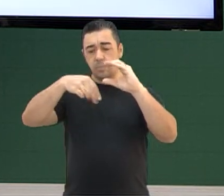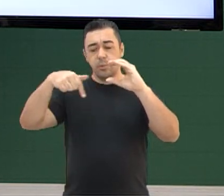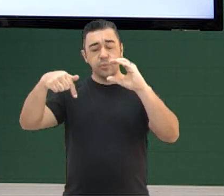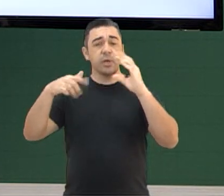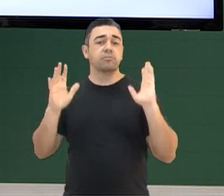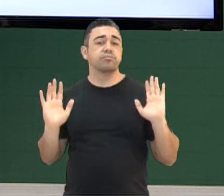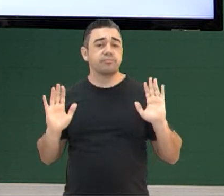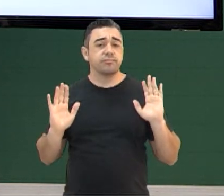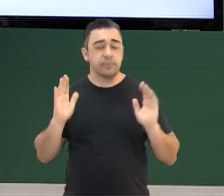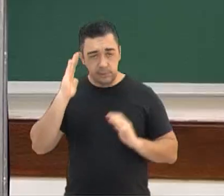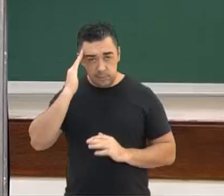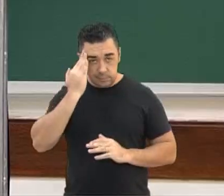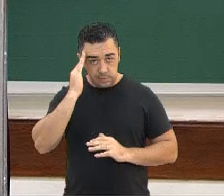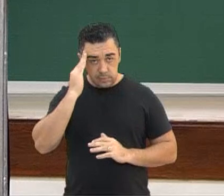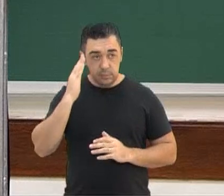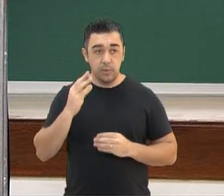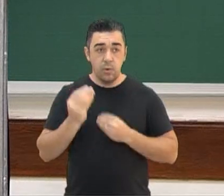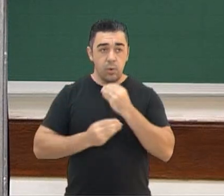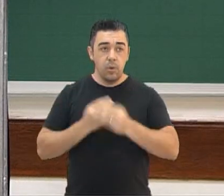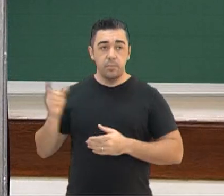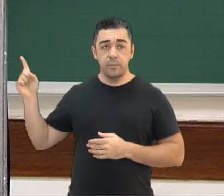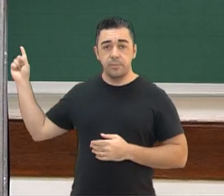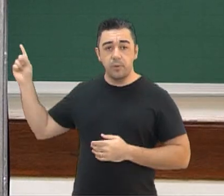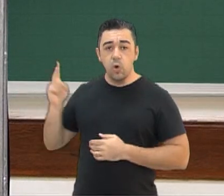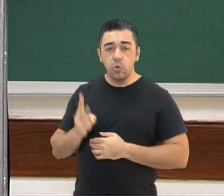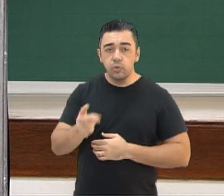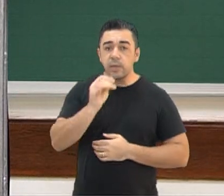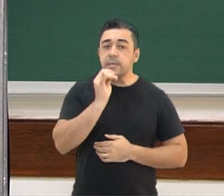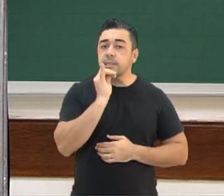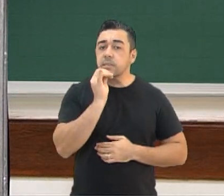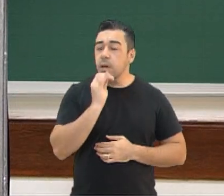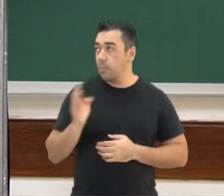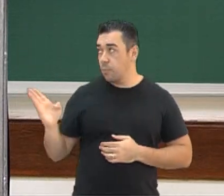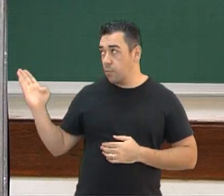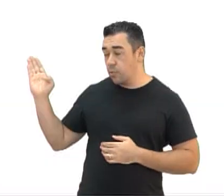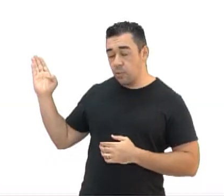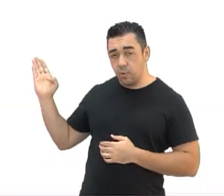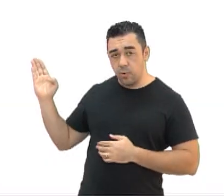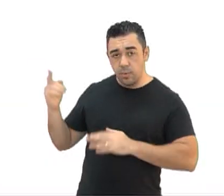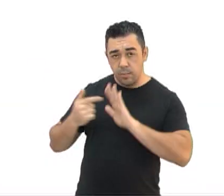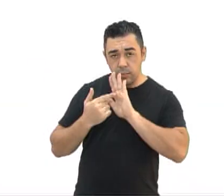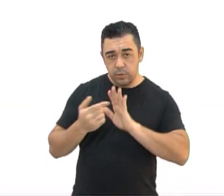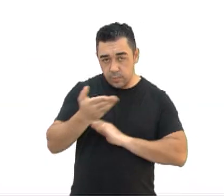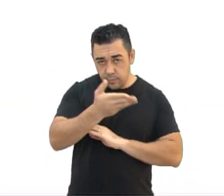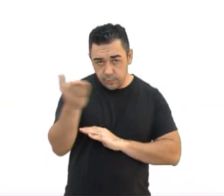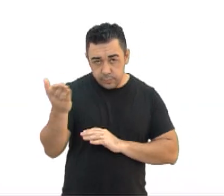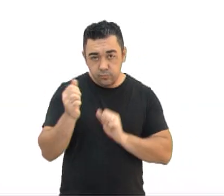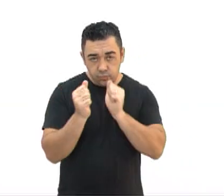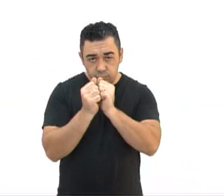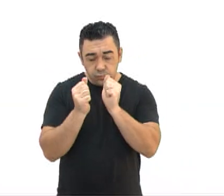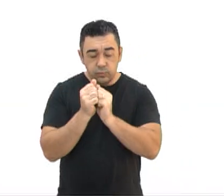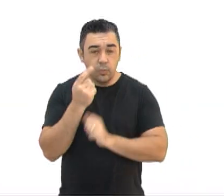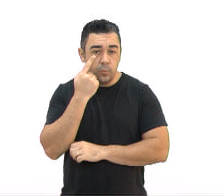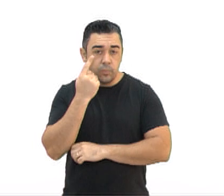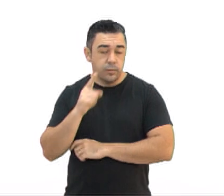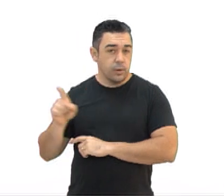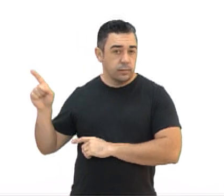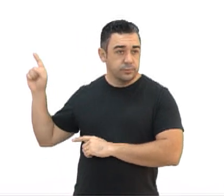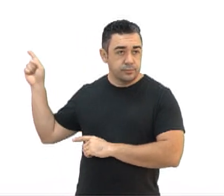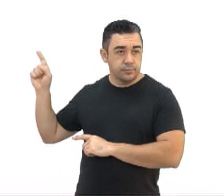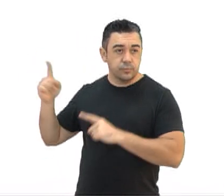Q, tá? Então, dando continuidade aqui, a professora fez um exemplo com vocês, tá? Então, eu tenho ali